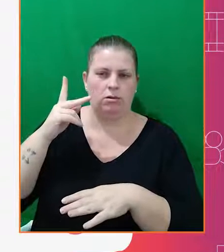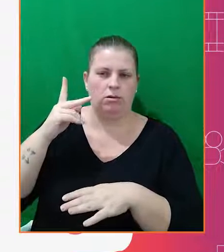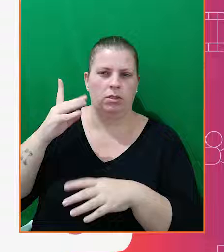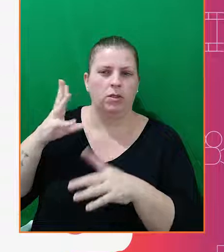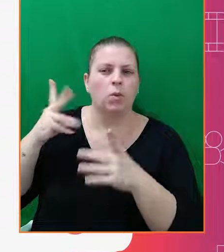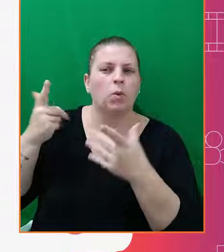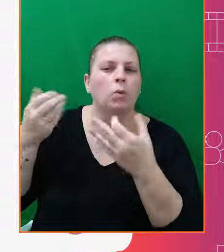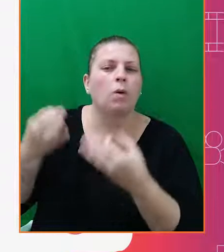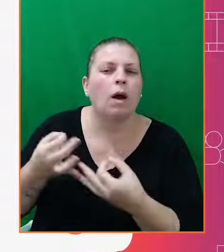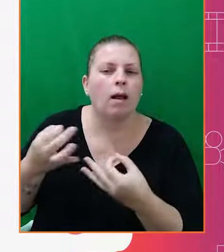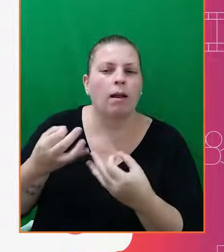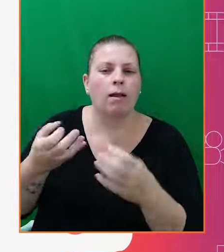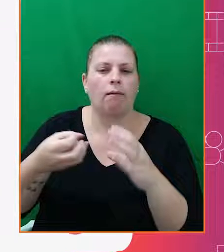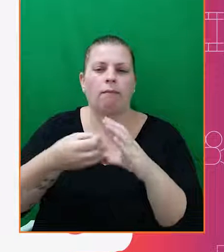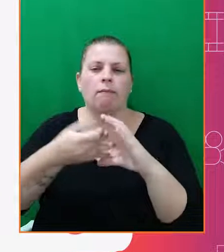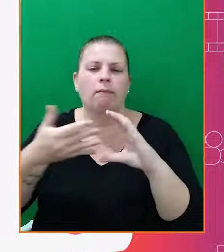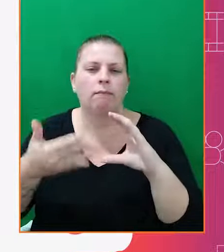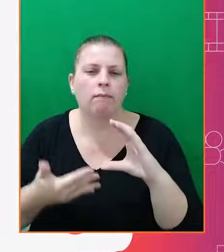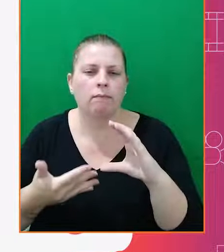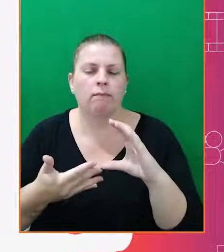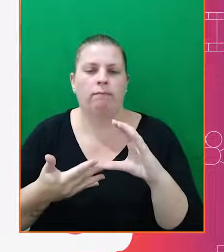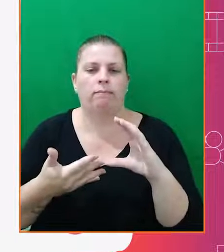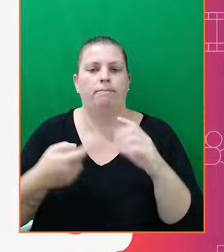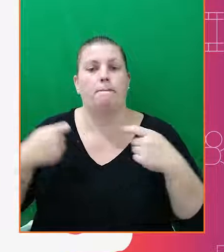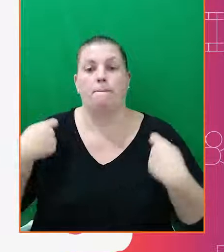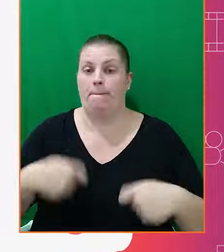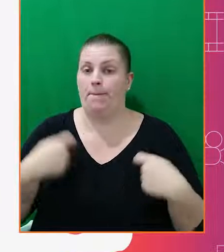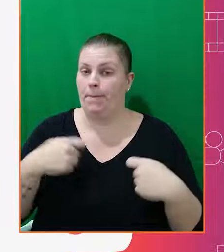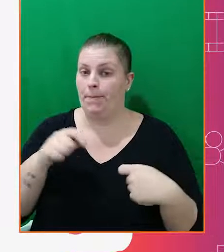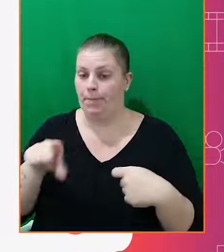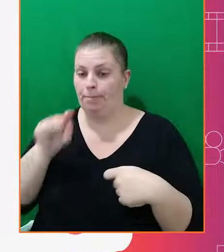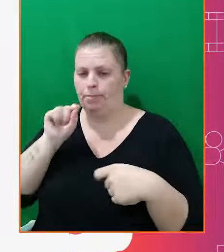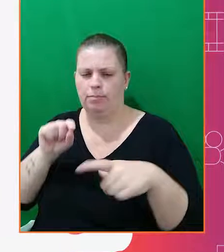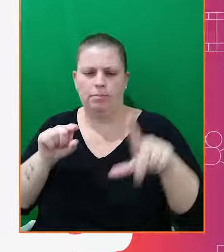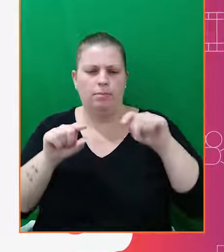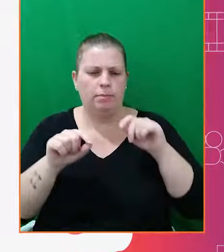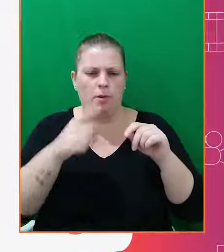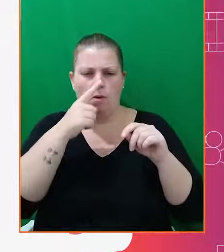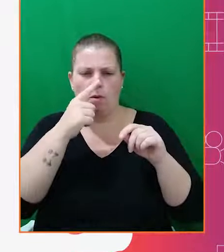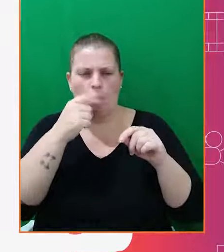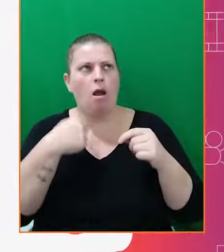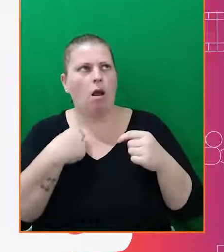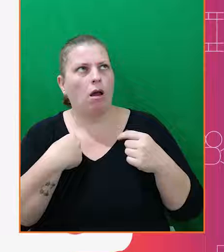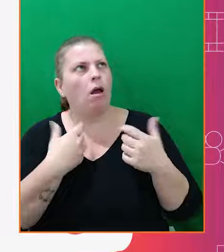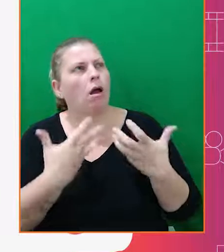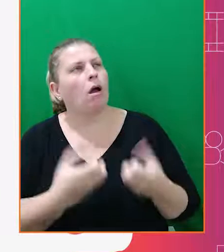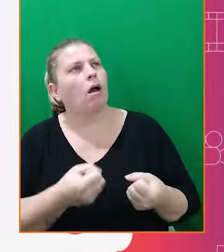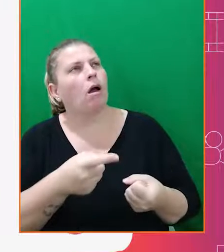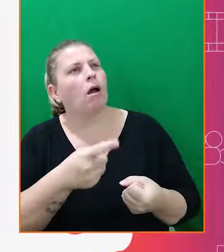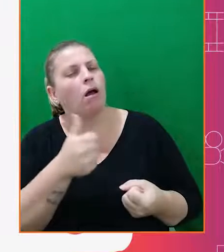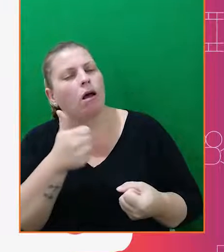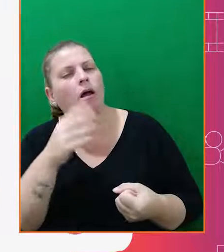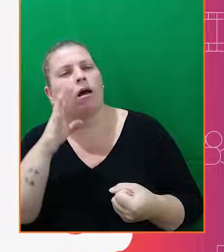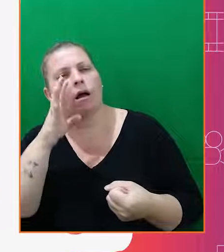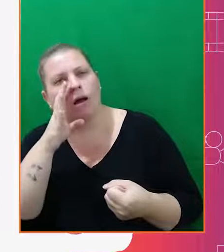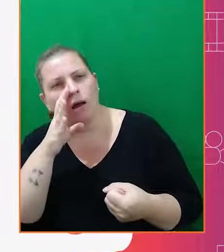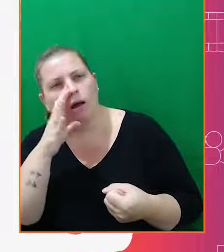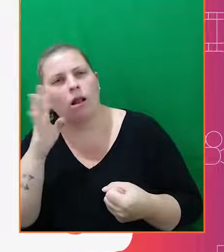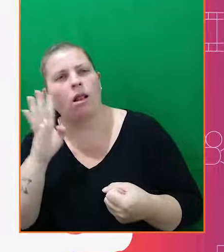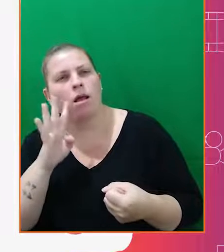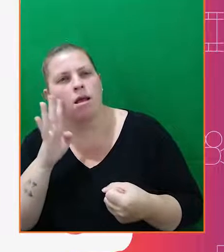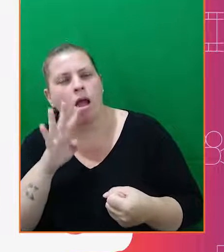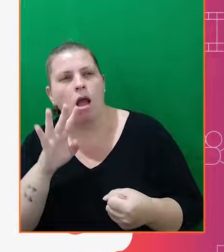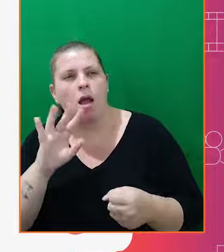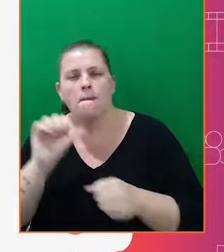história qualidades da caracterização necessária para fazer escolhas convincentes. Então essas